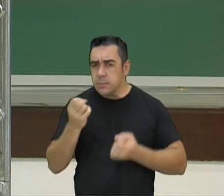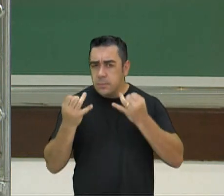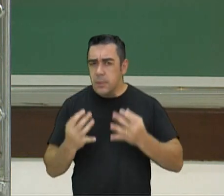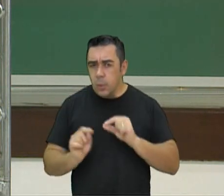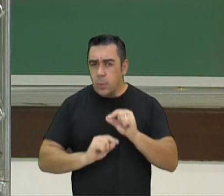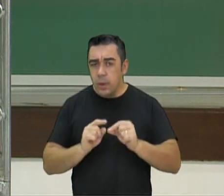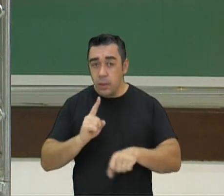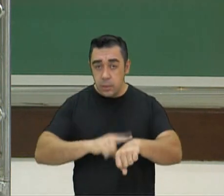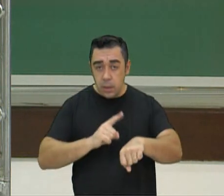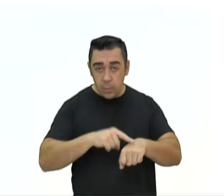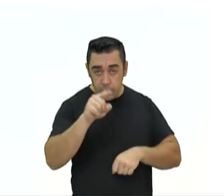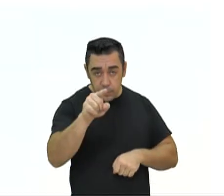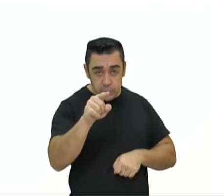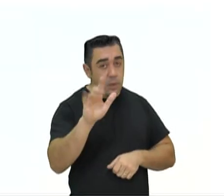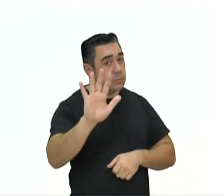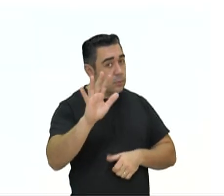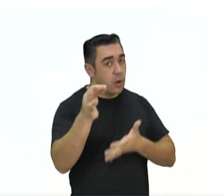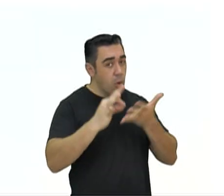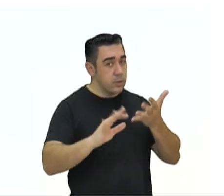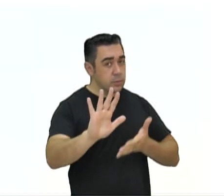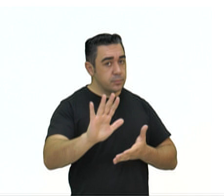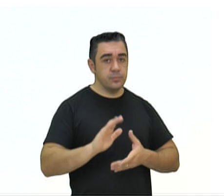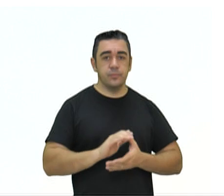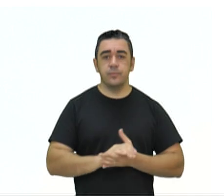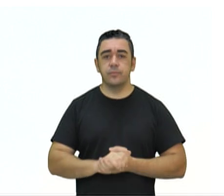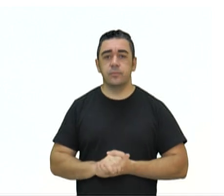diafragma. Tem um tempinho, daqui a pouco nós voltamos com a correção.